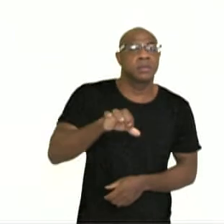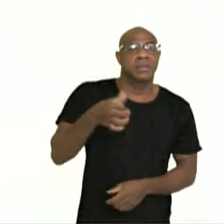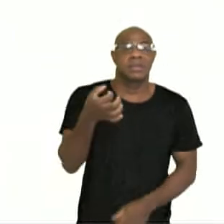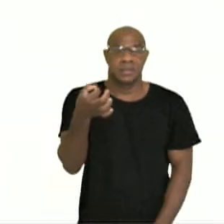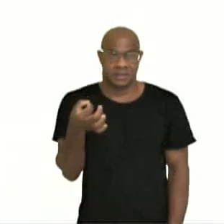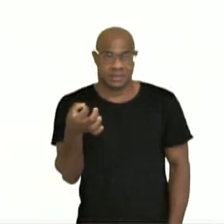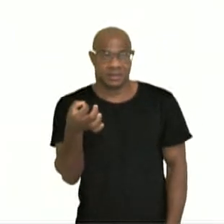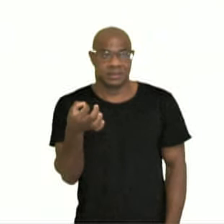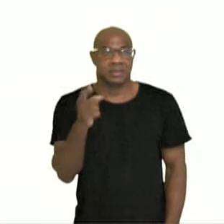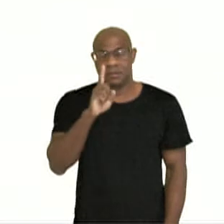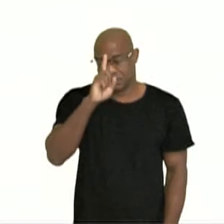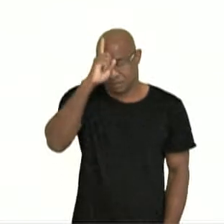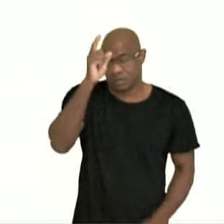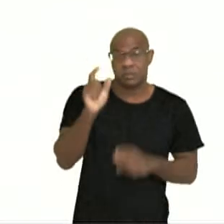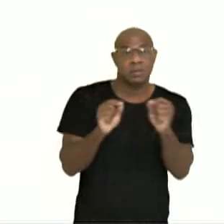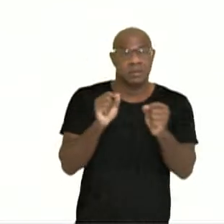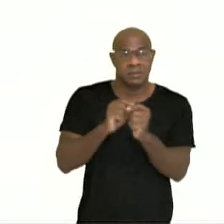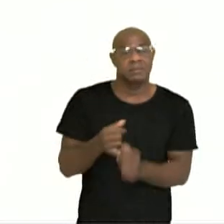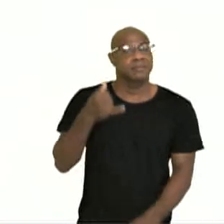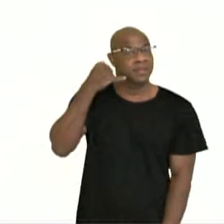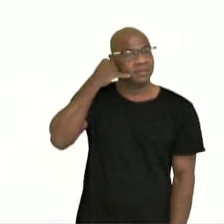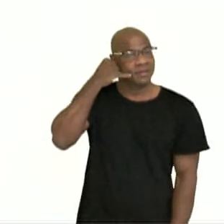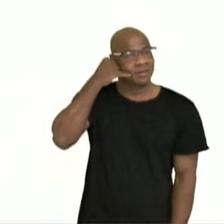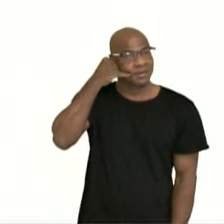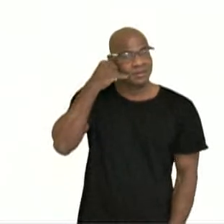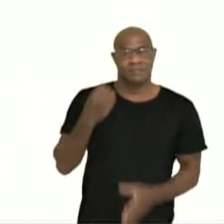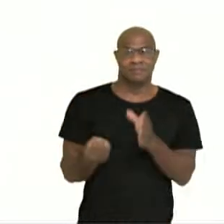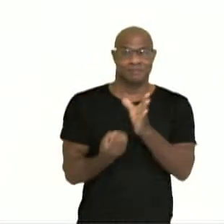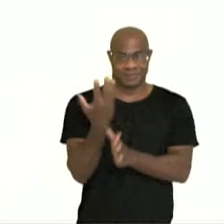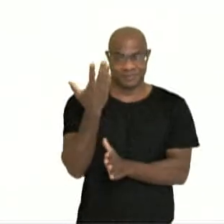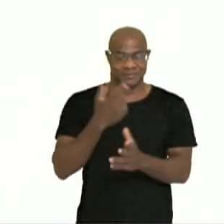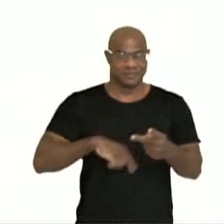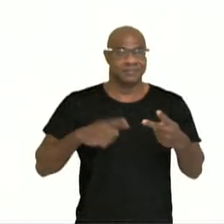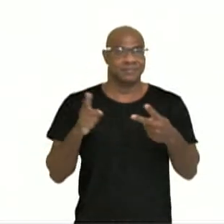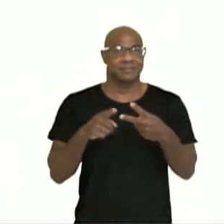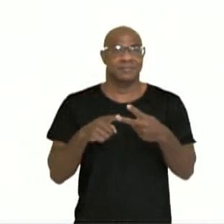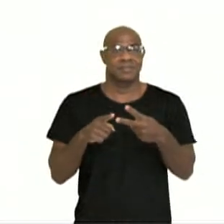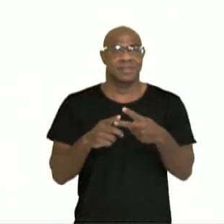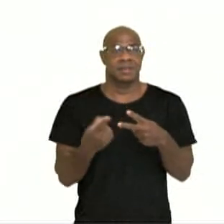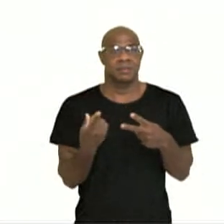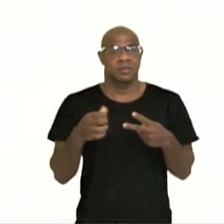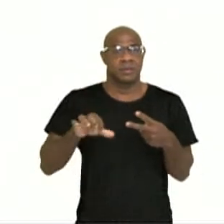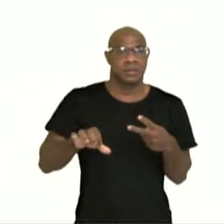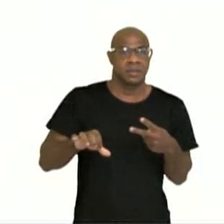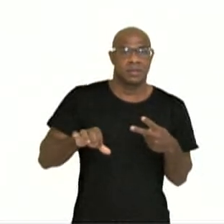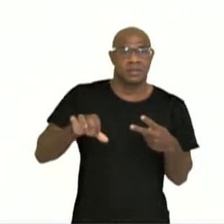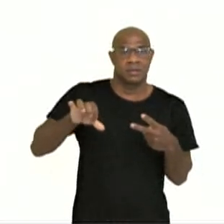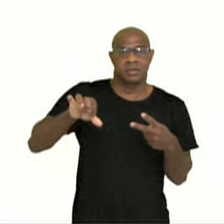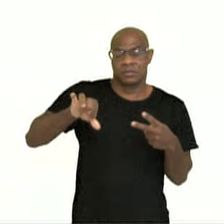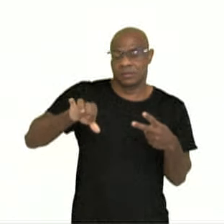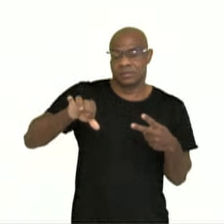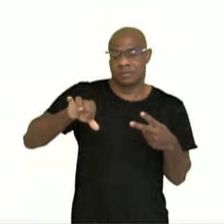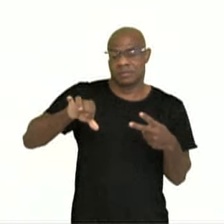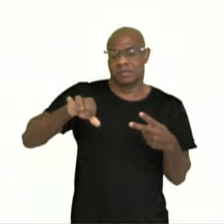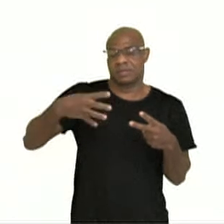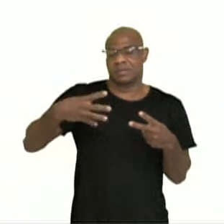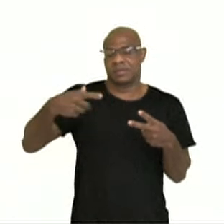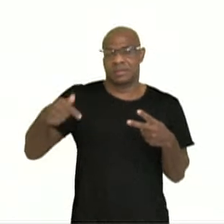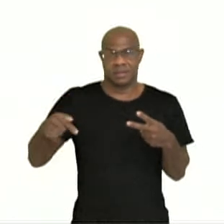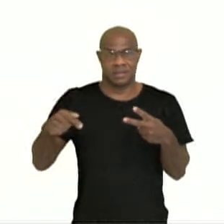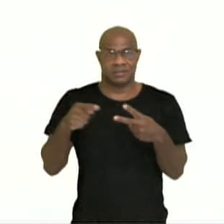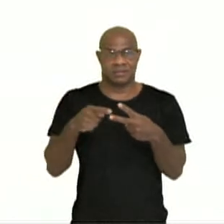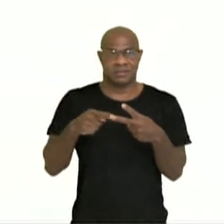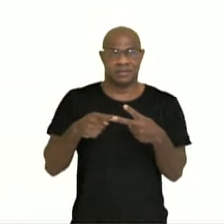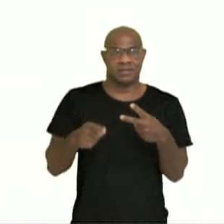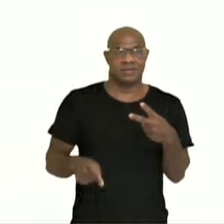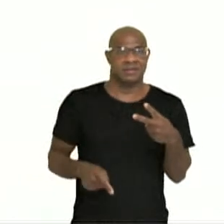was invented the telephone, né, o telefone foi inventado, né. Em 1969, né, the